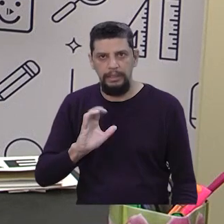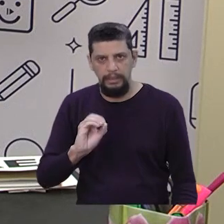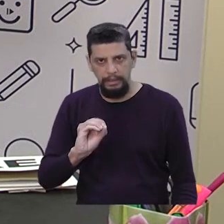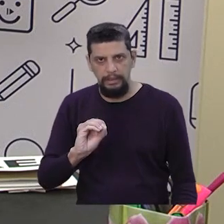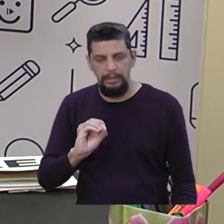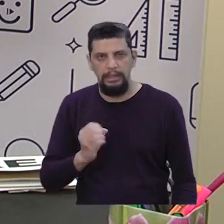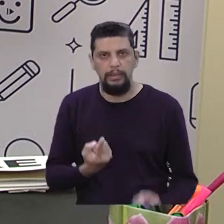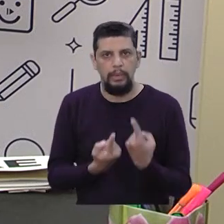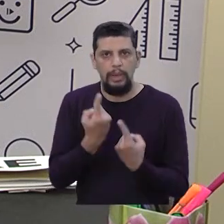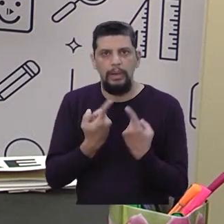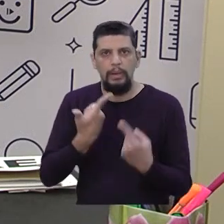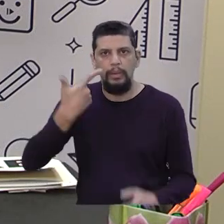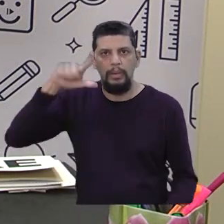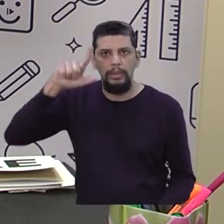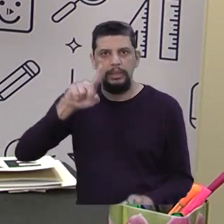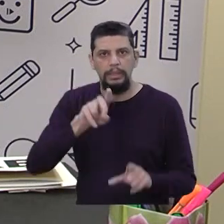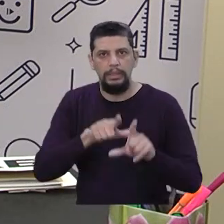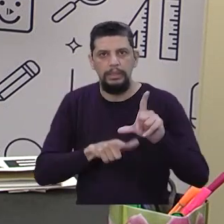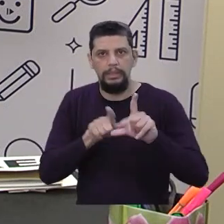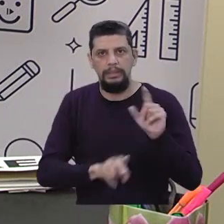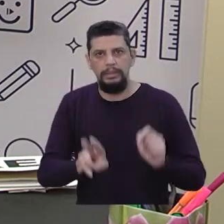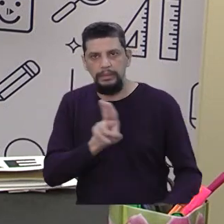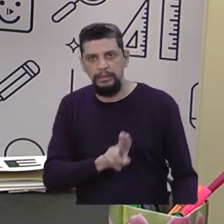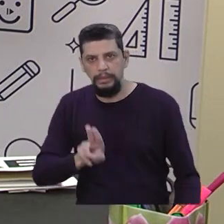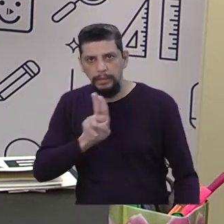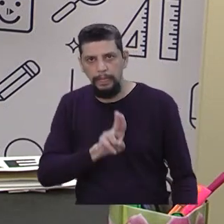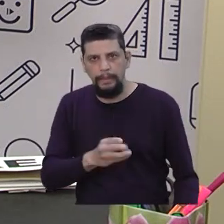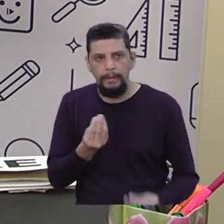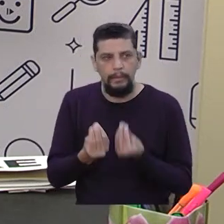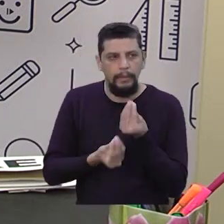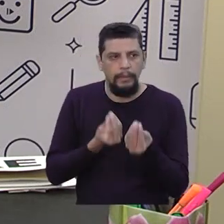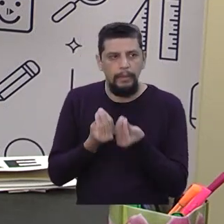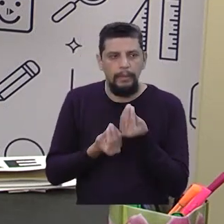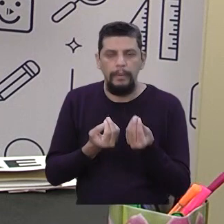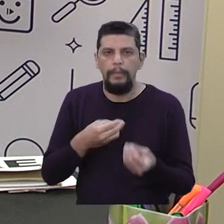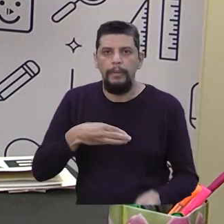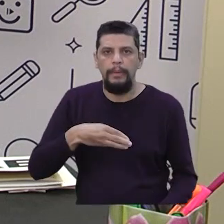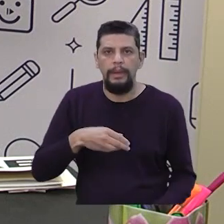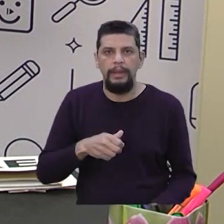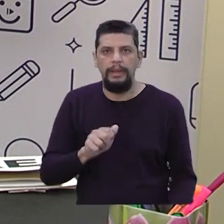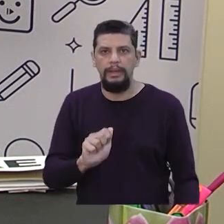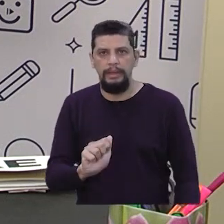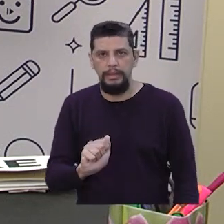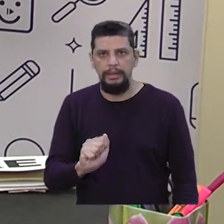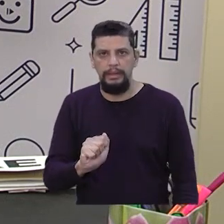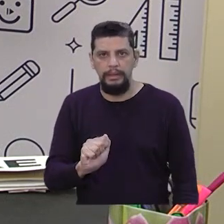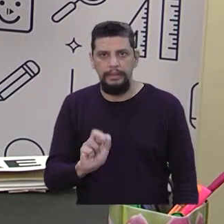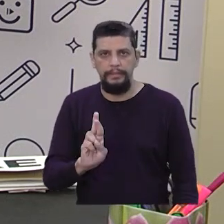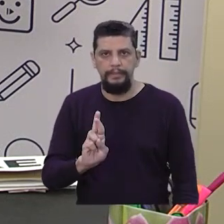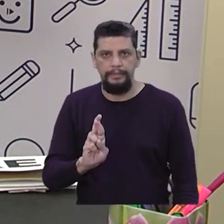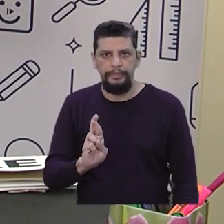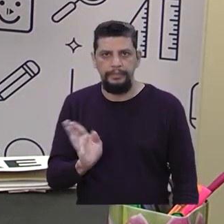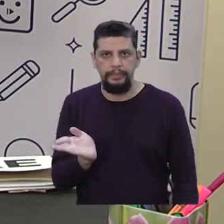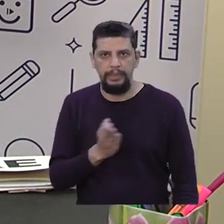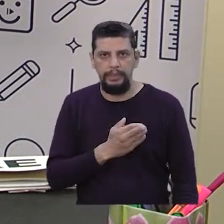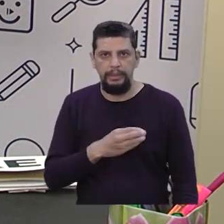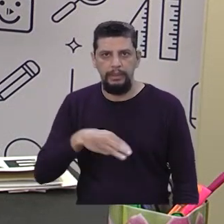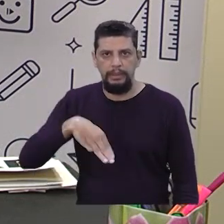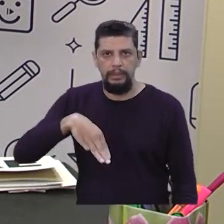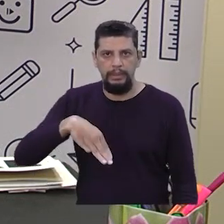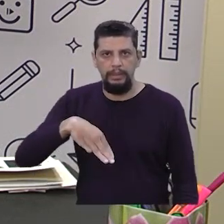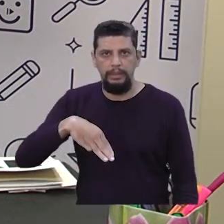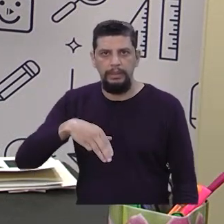para armar? Como é que vem o ma? Isto, o M com